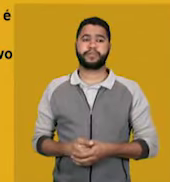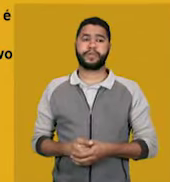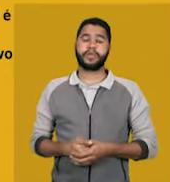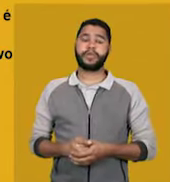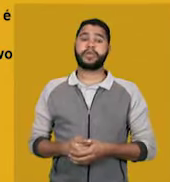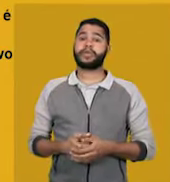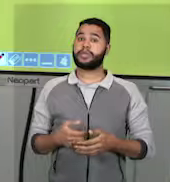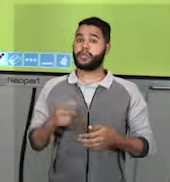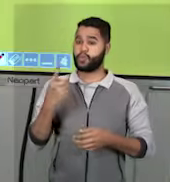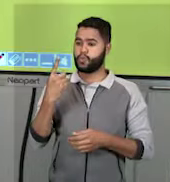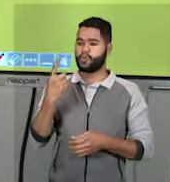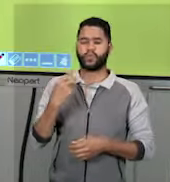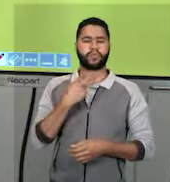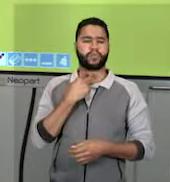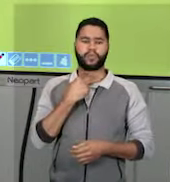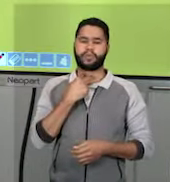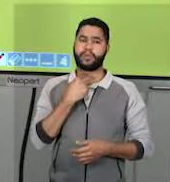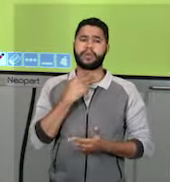algumas situações